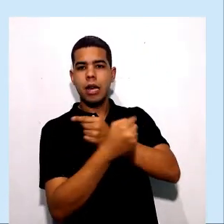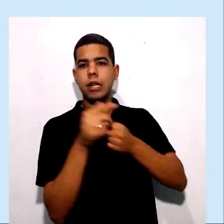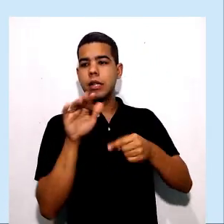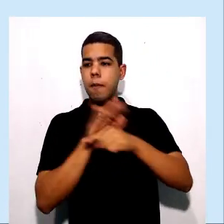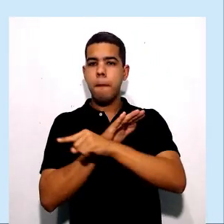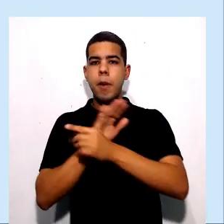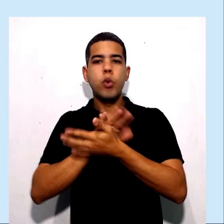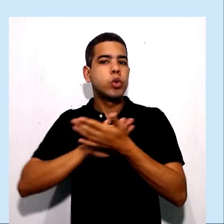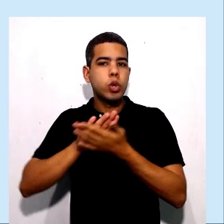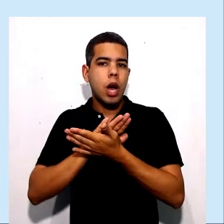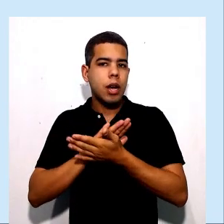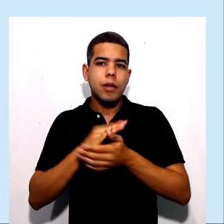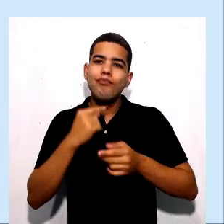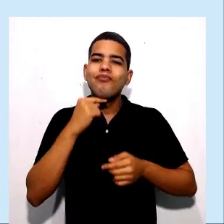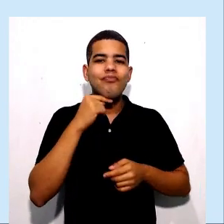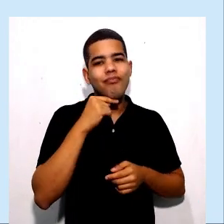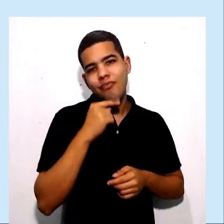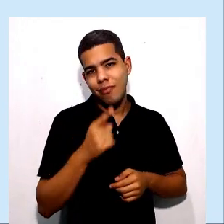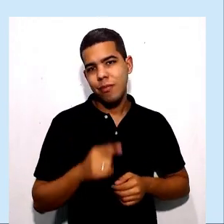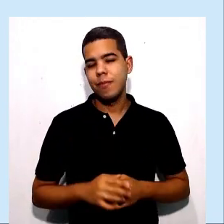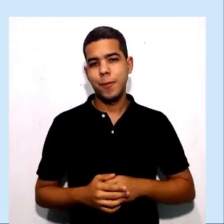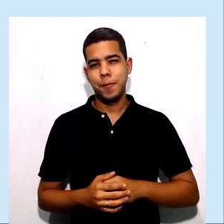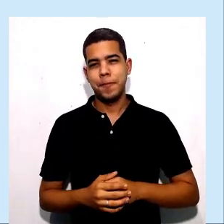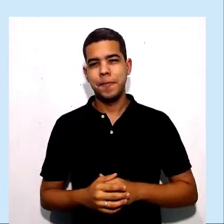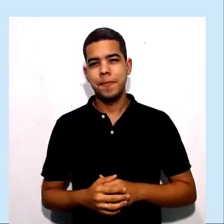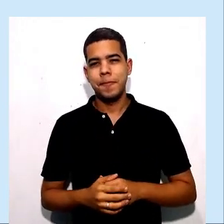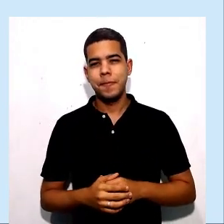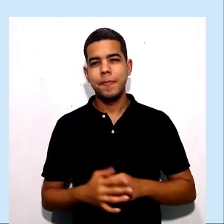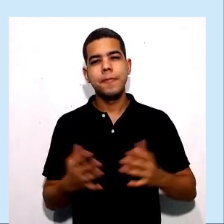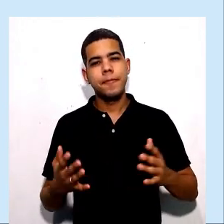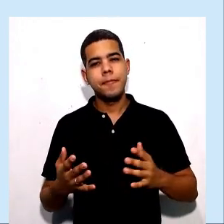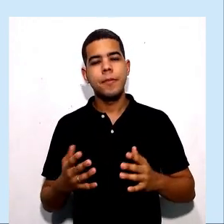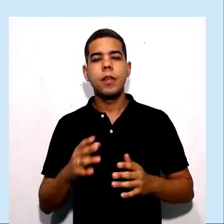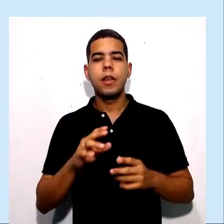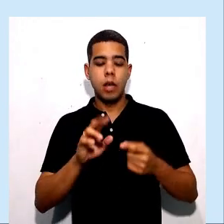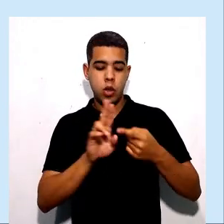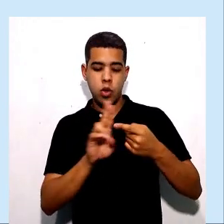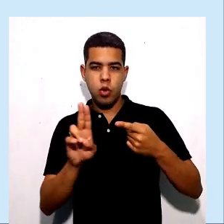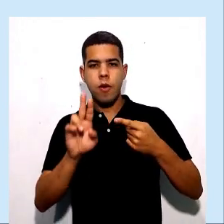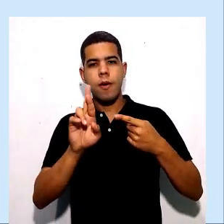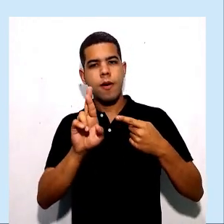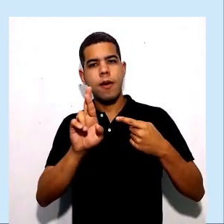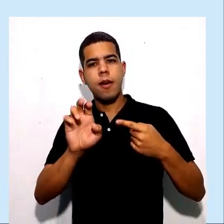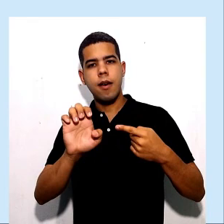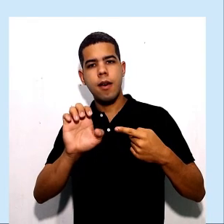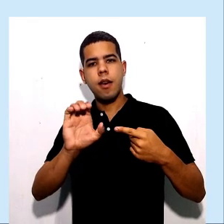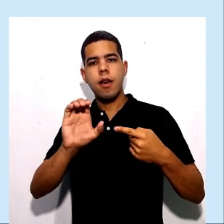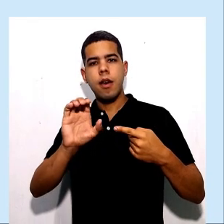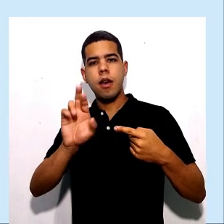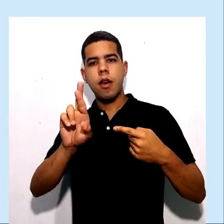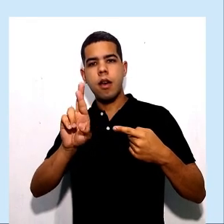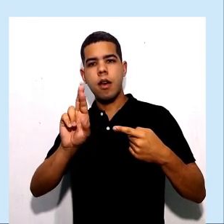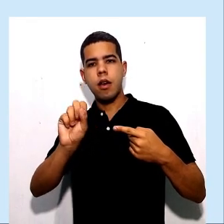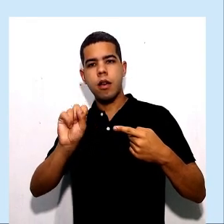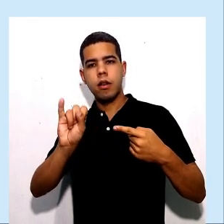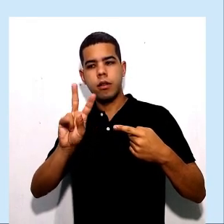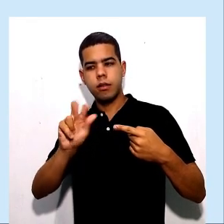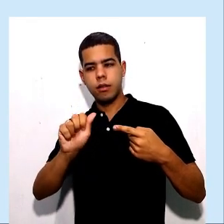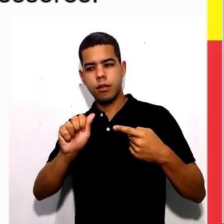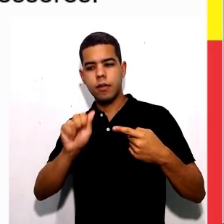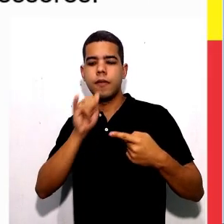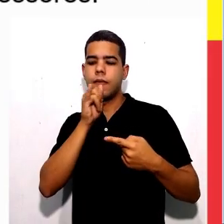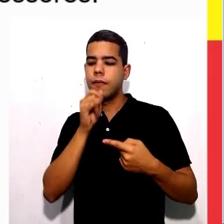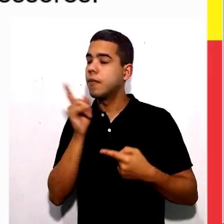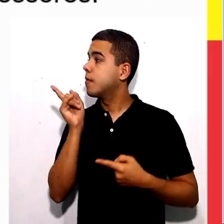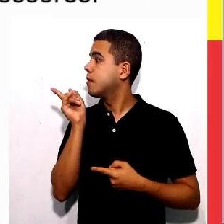ou uma próxima figura, se eu não souber a anterior. Então, é uma sequência recursiva. Beleza? Então,